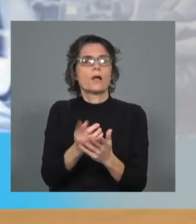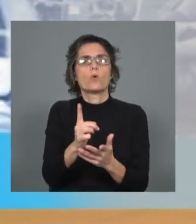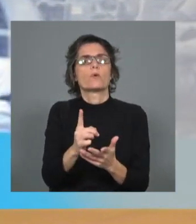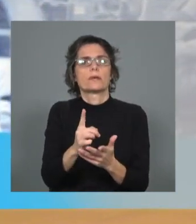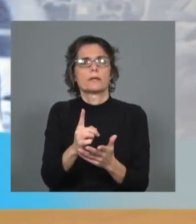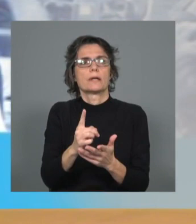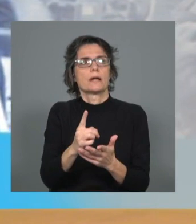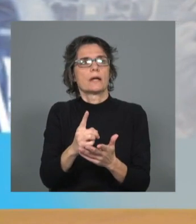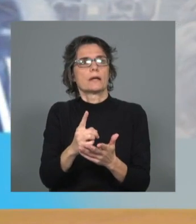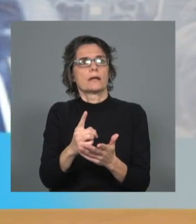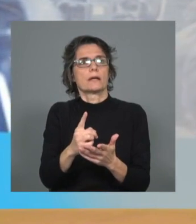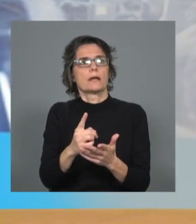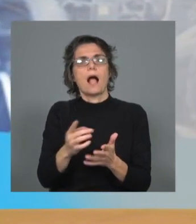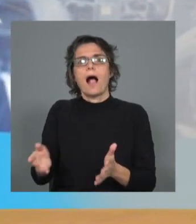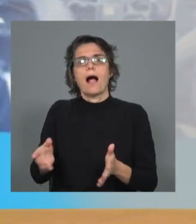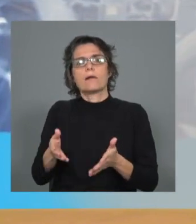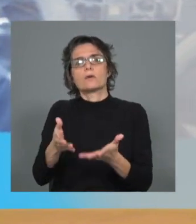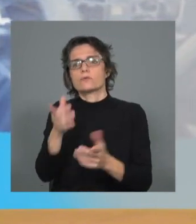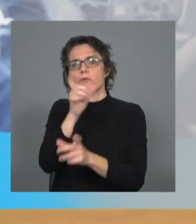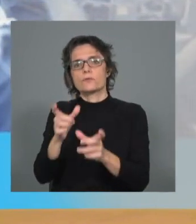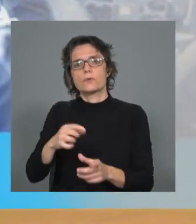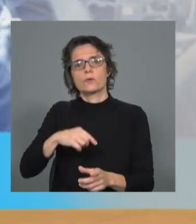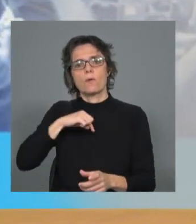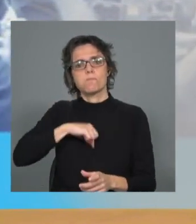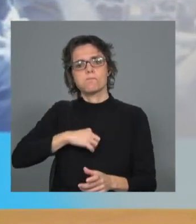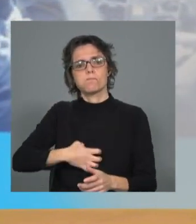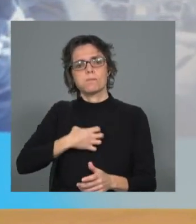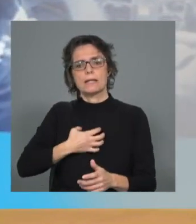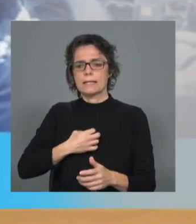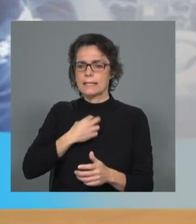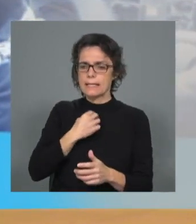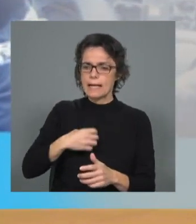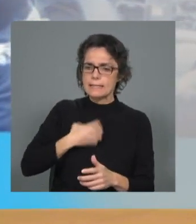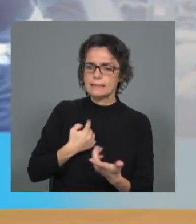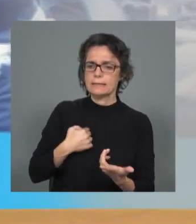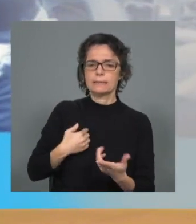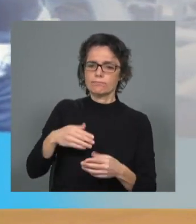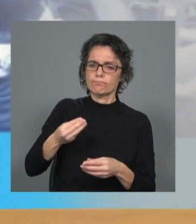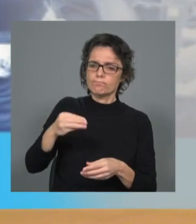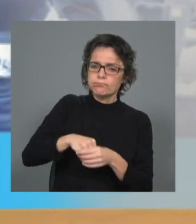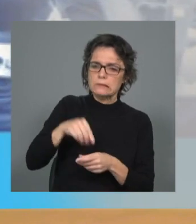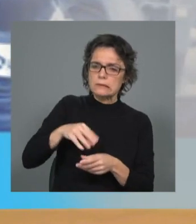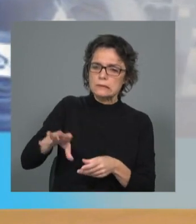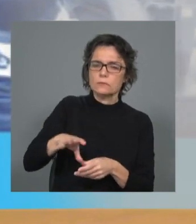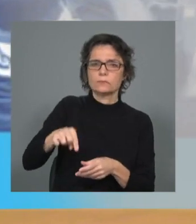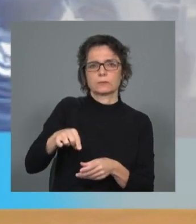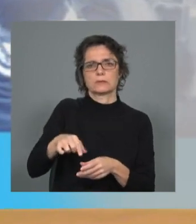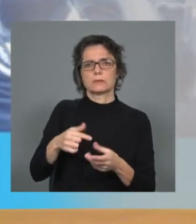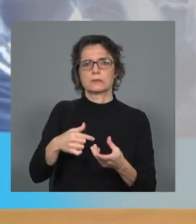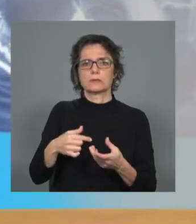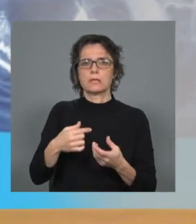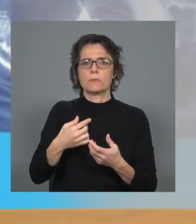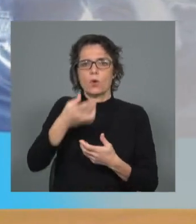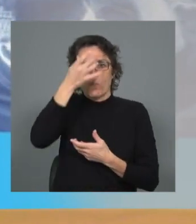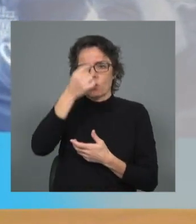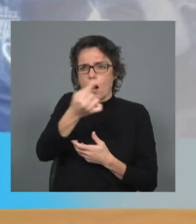de pertença. Uma pessoa que não possa dar voz àquilo que